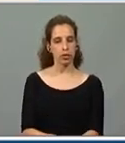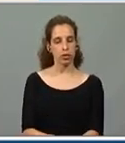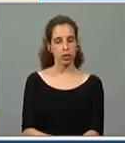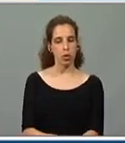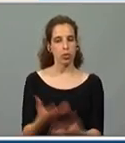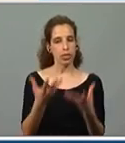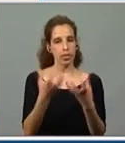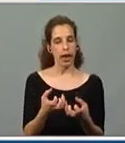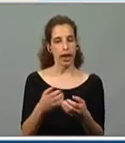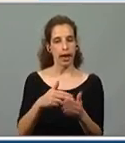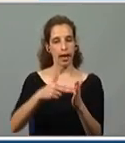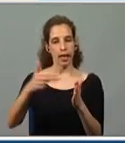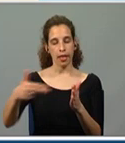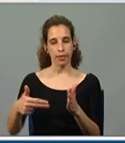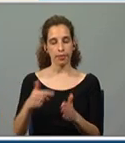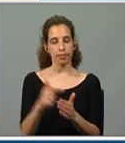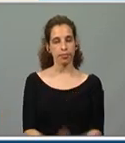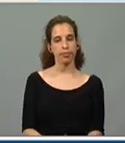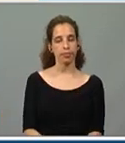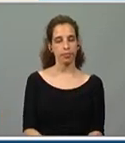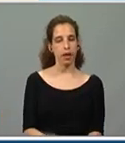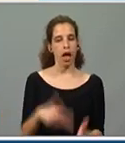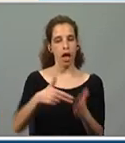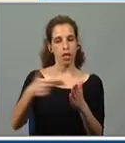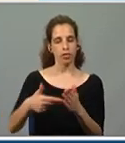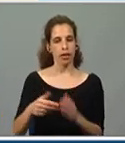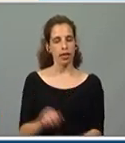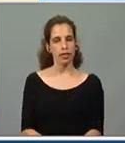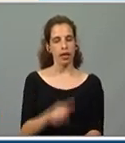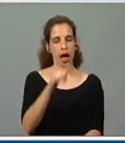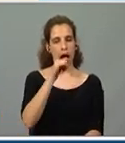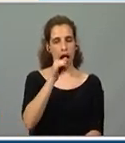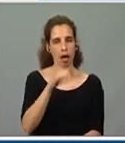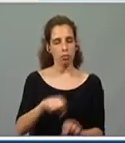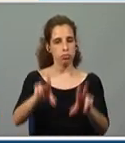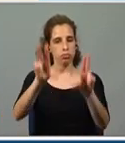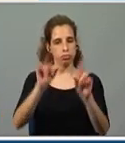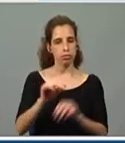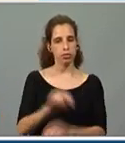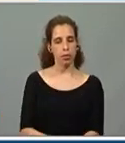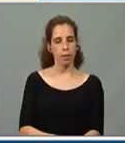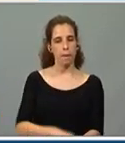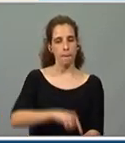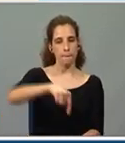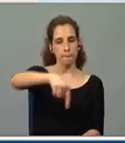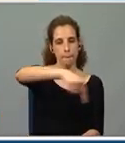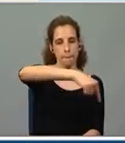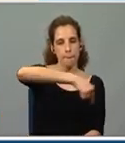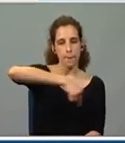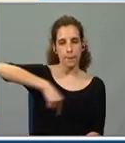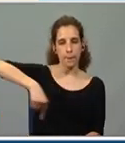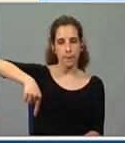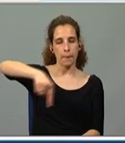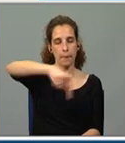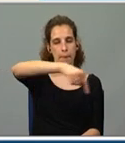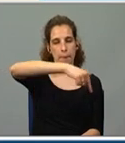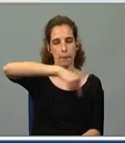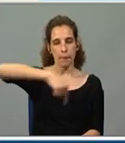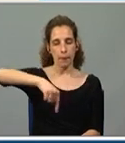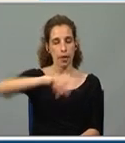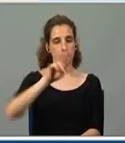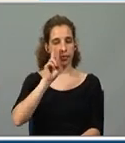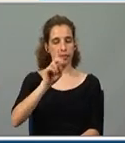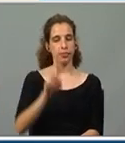seca-saladas, em que coloca-se a salada devidamente lavada, por rotação do sistema, desta cesta que aqui está, que é